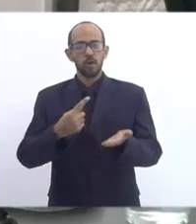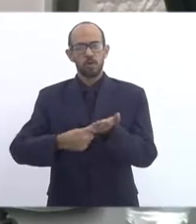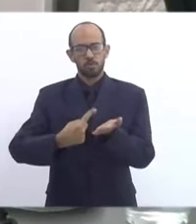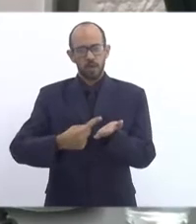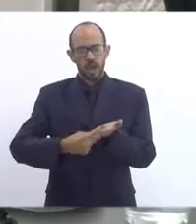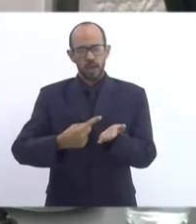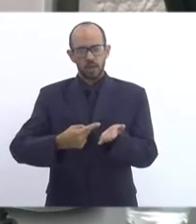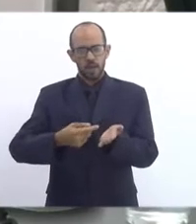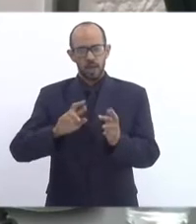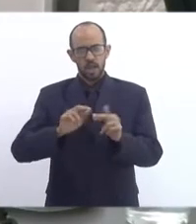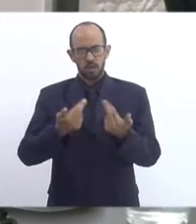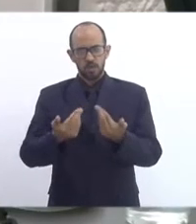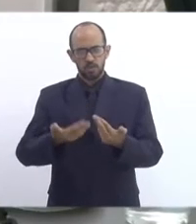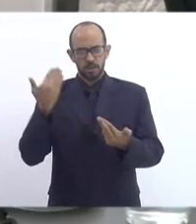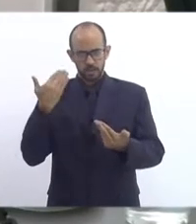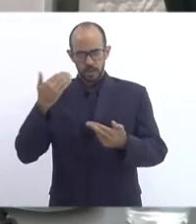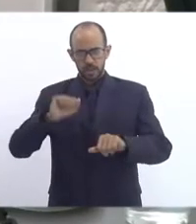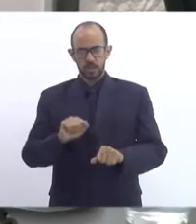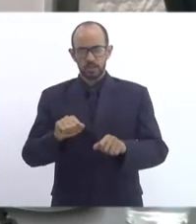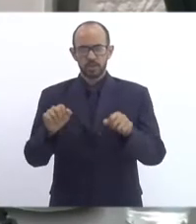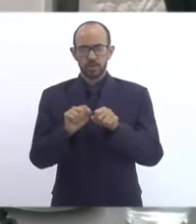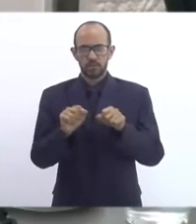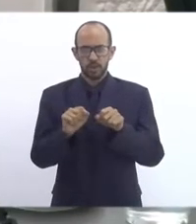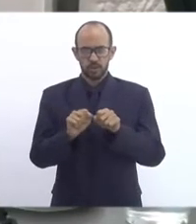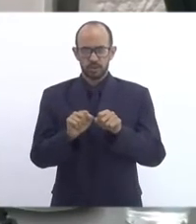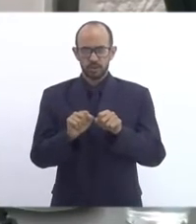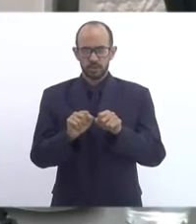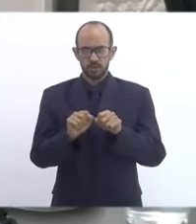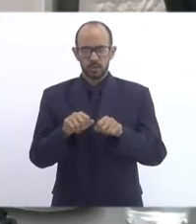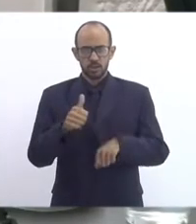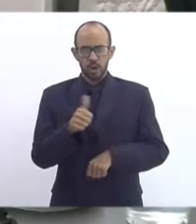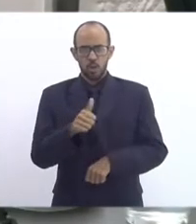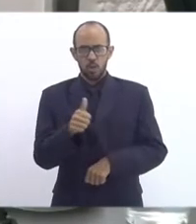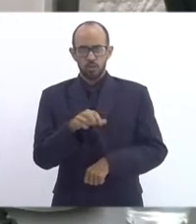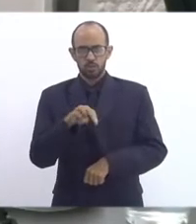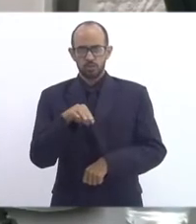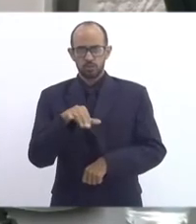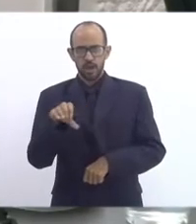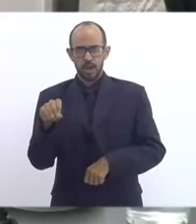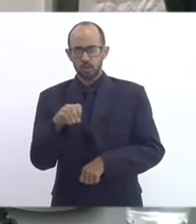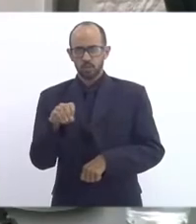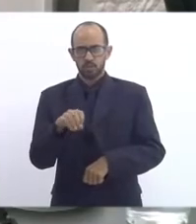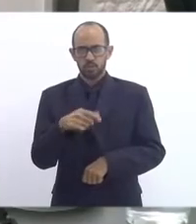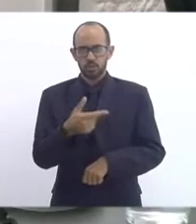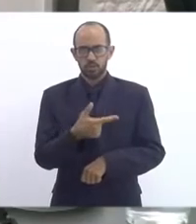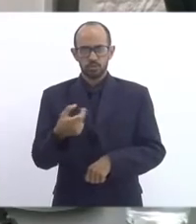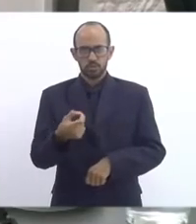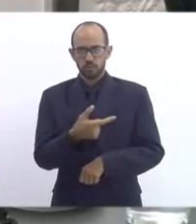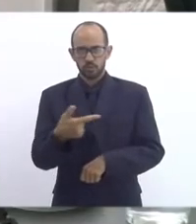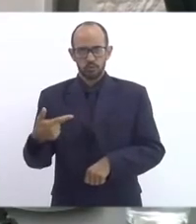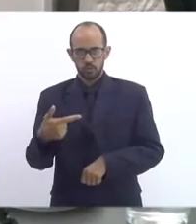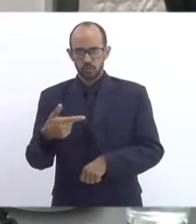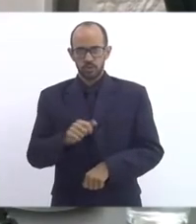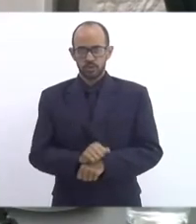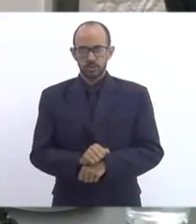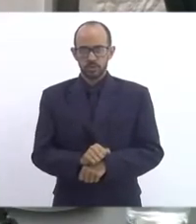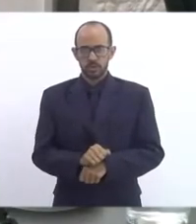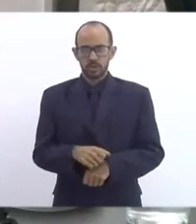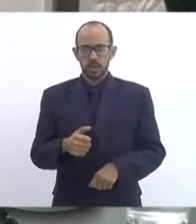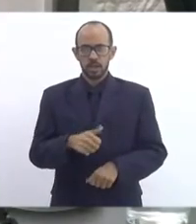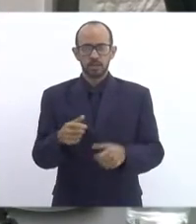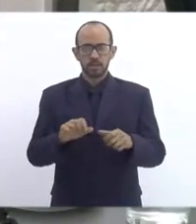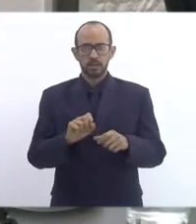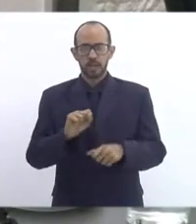reunião, a ser realizada no dia 11 de maio de 2022, às 11 horas e 20 minutos, na sala 1809